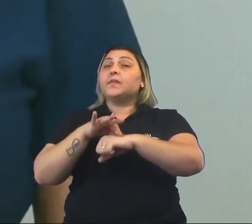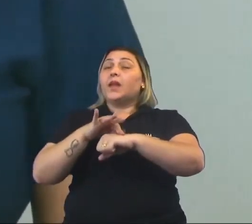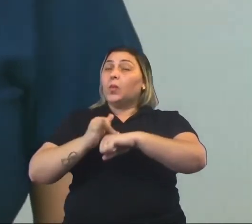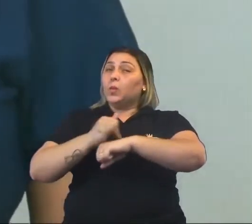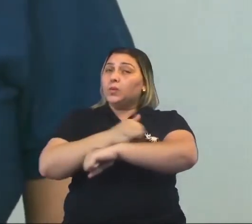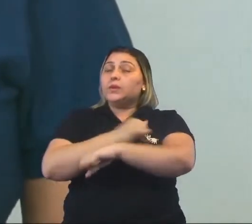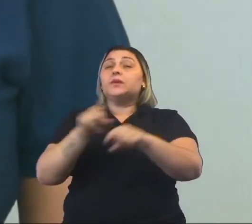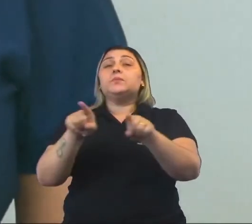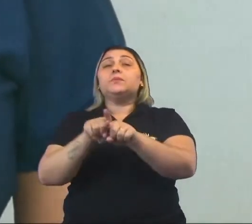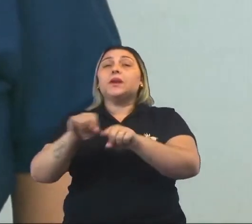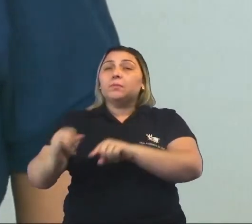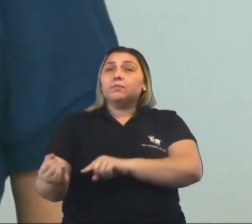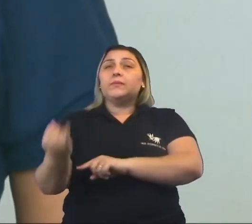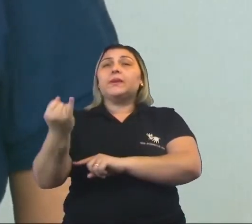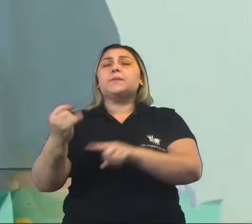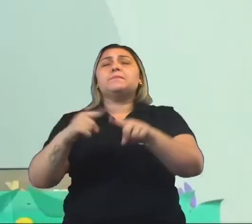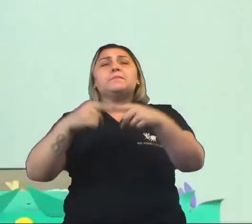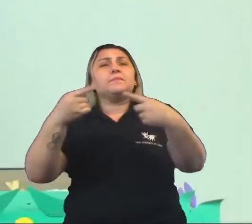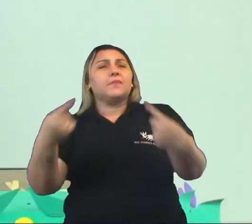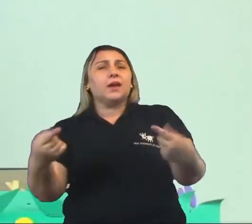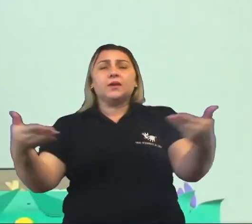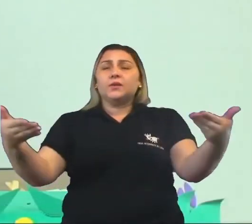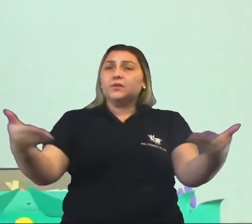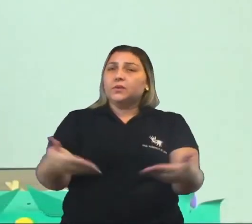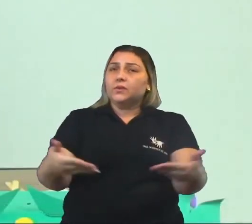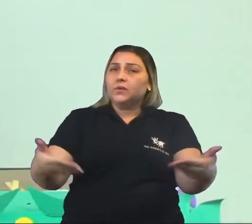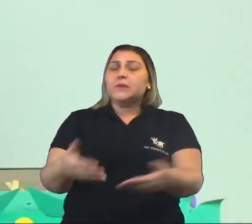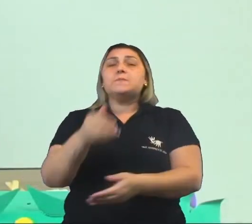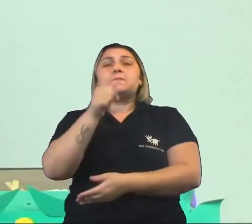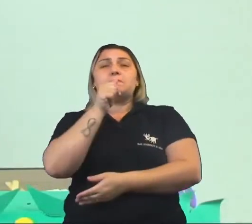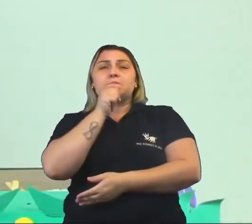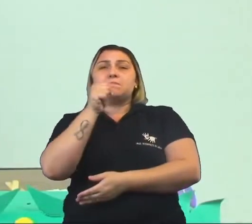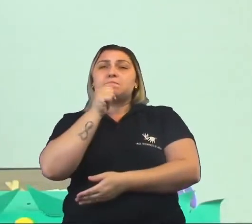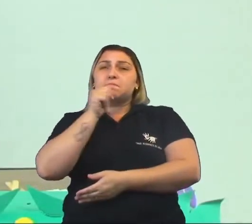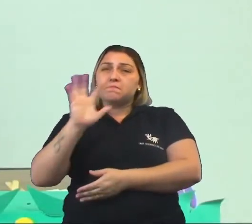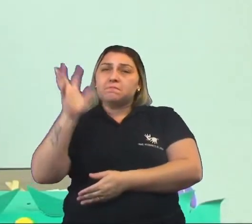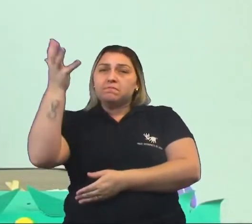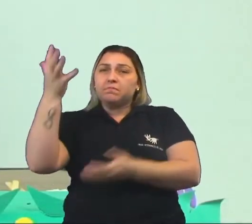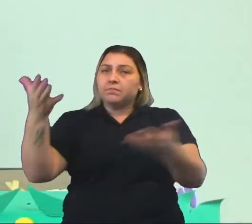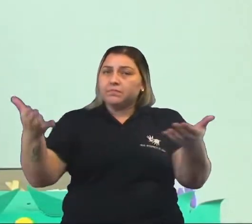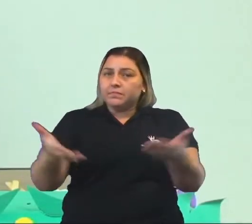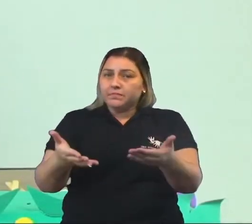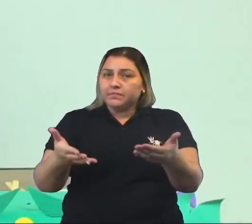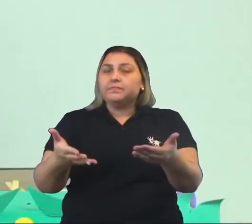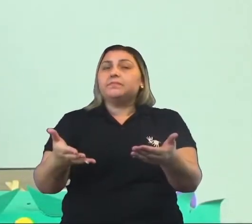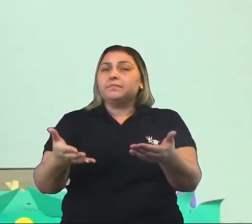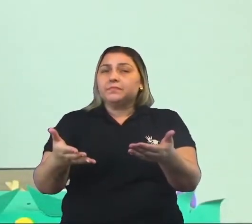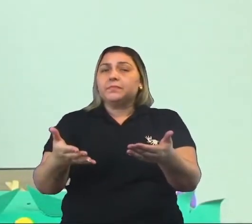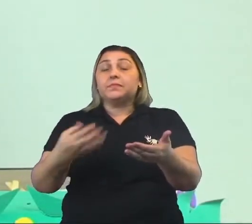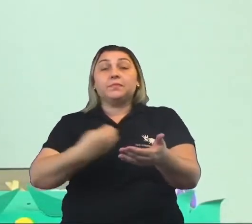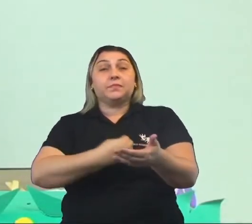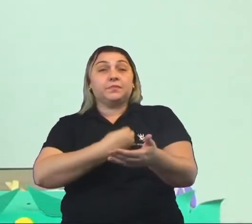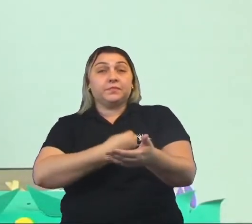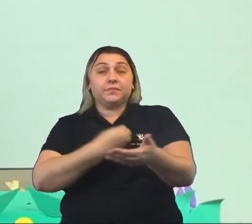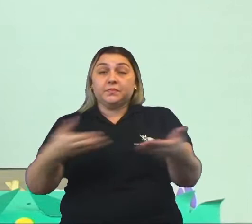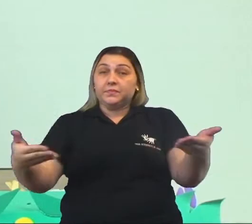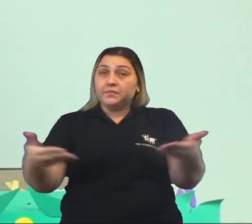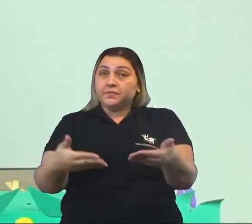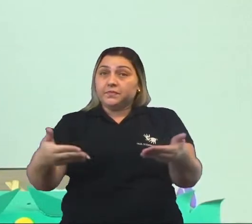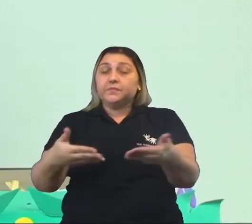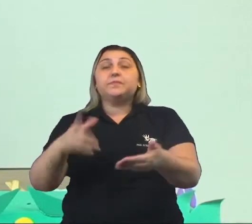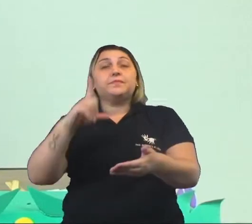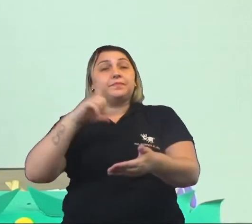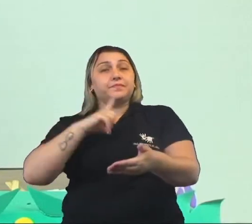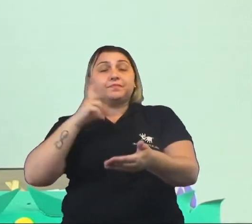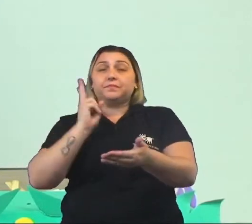era aproveitado. Mas será que hoje em dia ainda é assim? Será que no nosso presente ainda ocorre